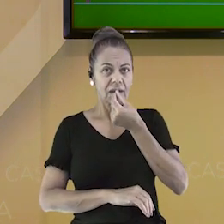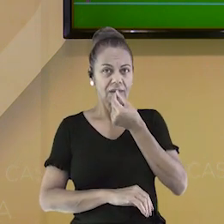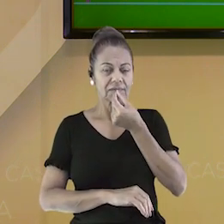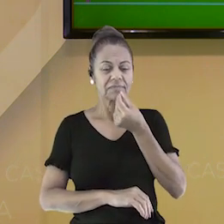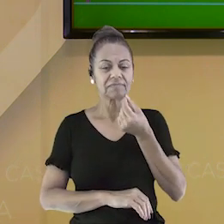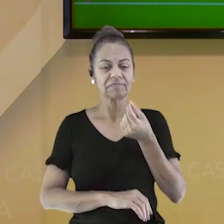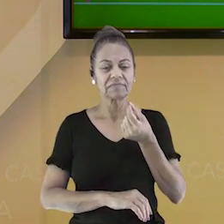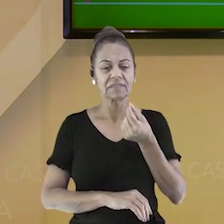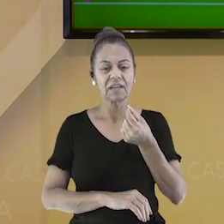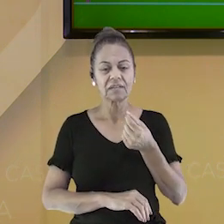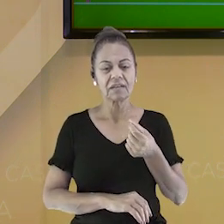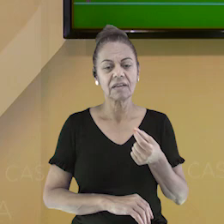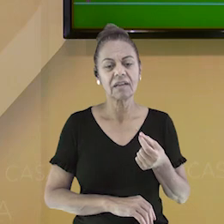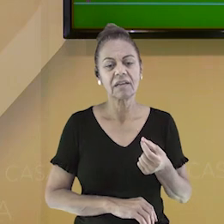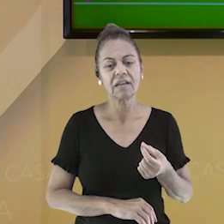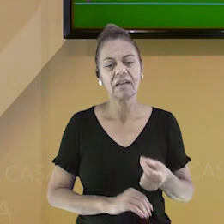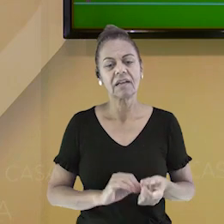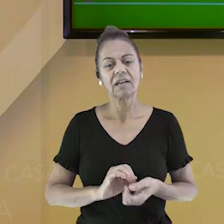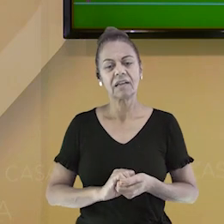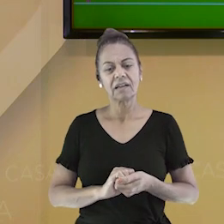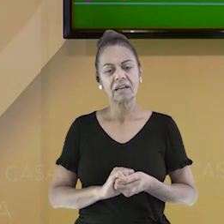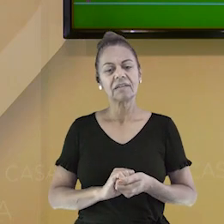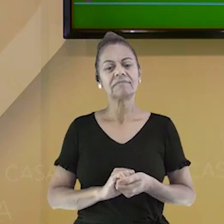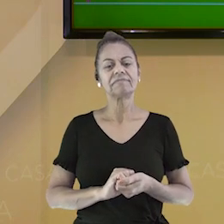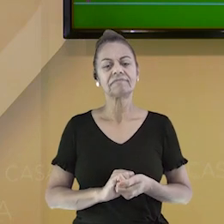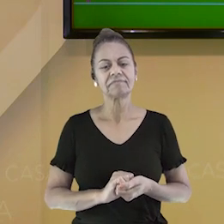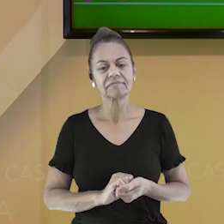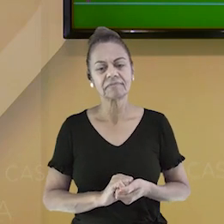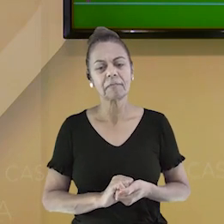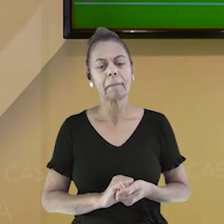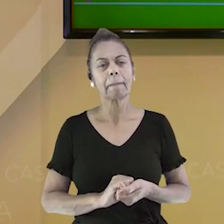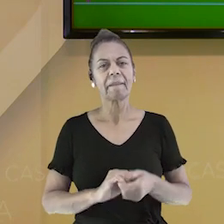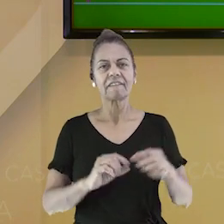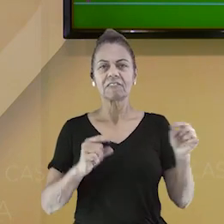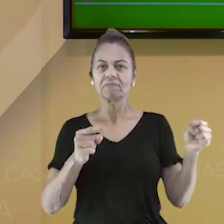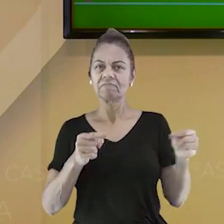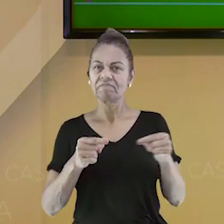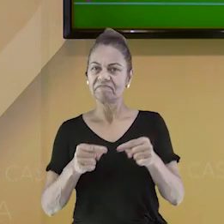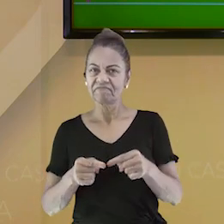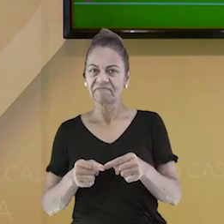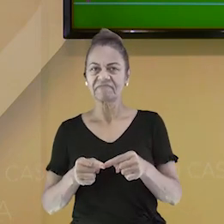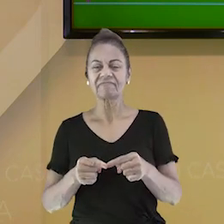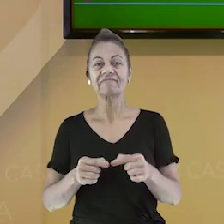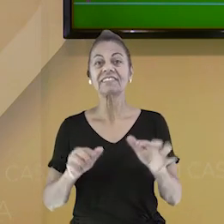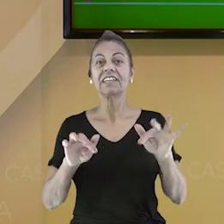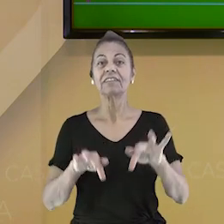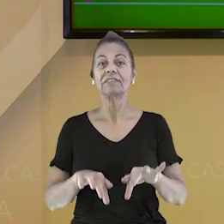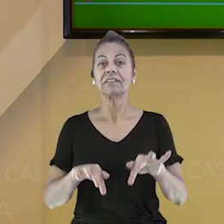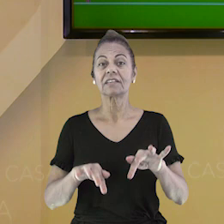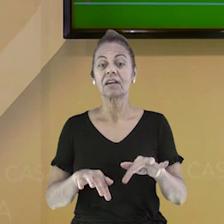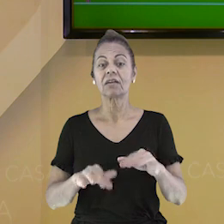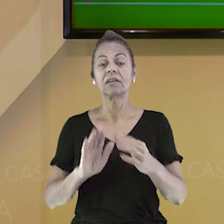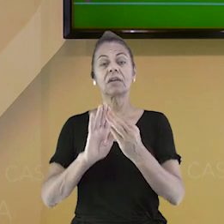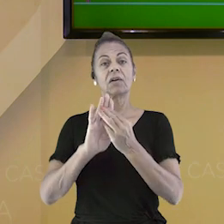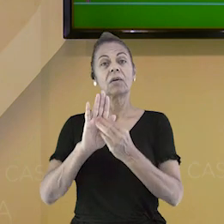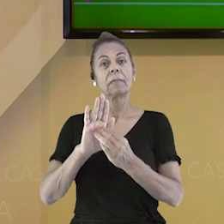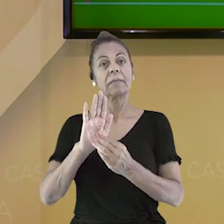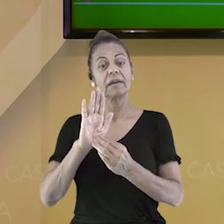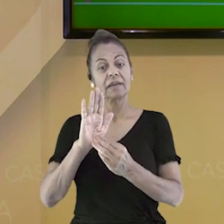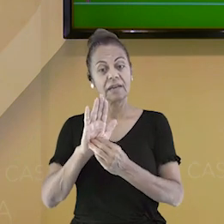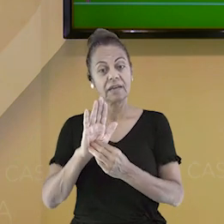métodos hormonais consumidos por ingestão. Então, nossa segunda opção traz método hormonal por